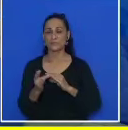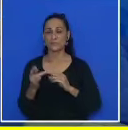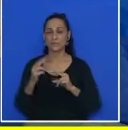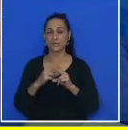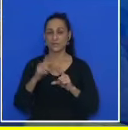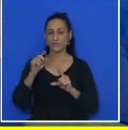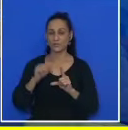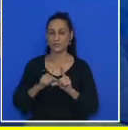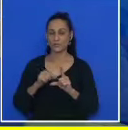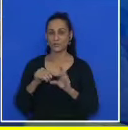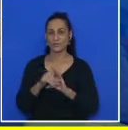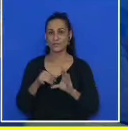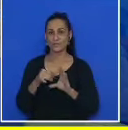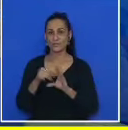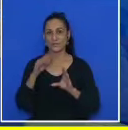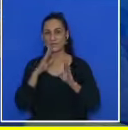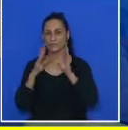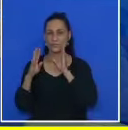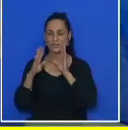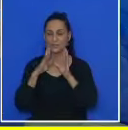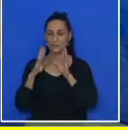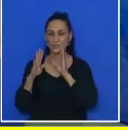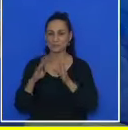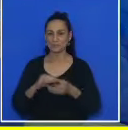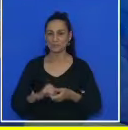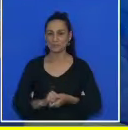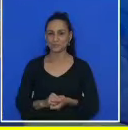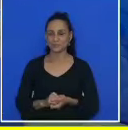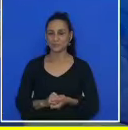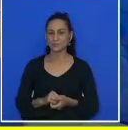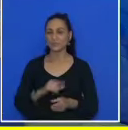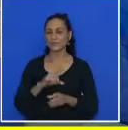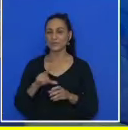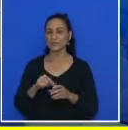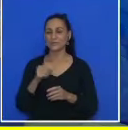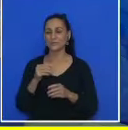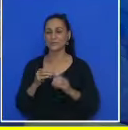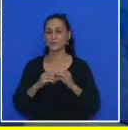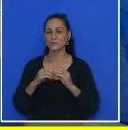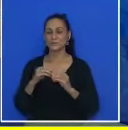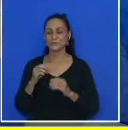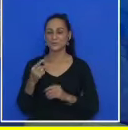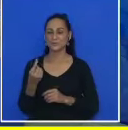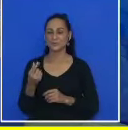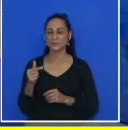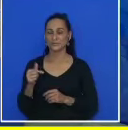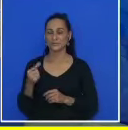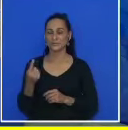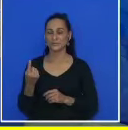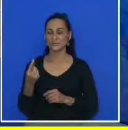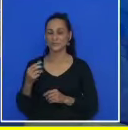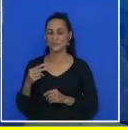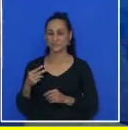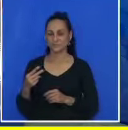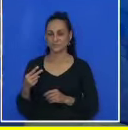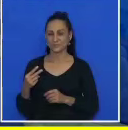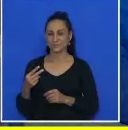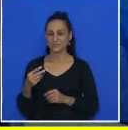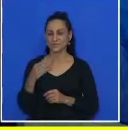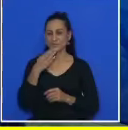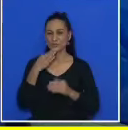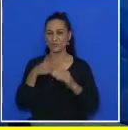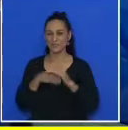da Caixa e da Rede TV no YouTube e no Facebook. Sorteio do concurso 1712 da Time